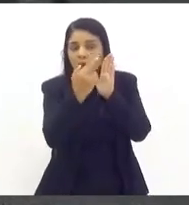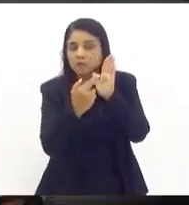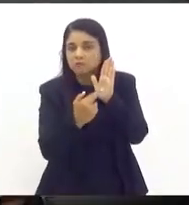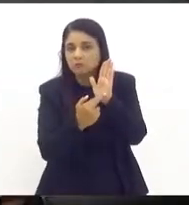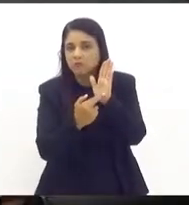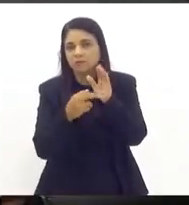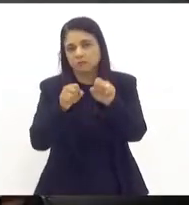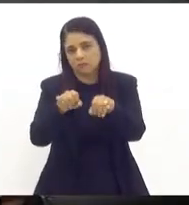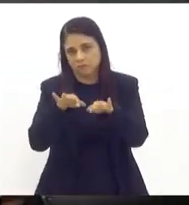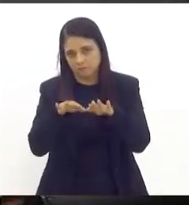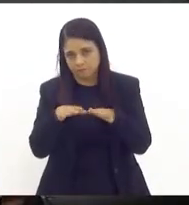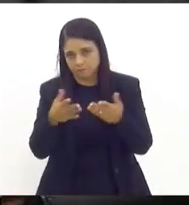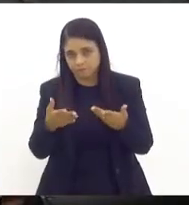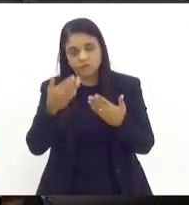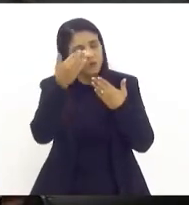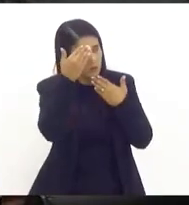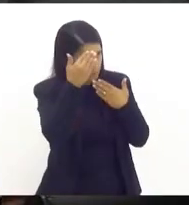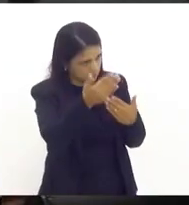obrigado